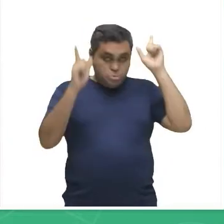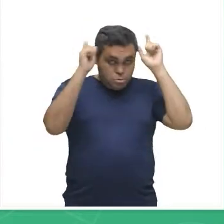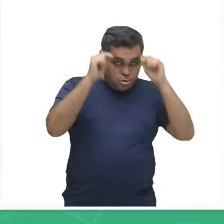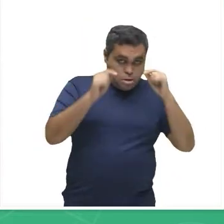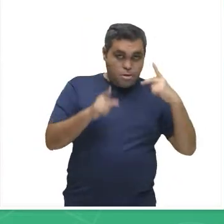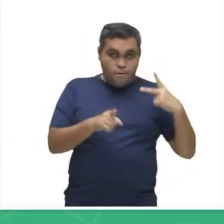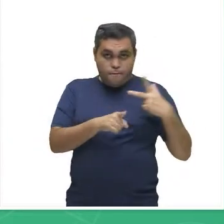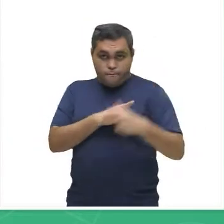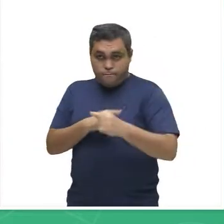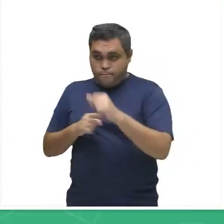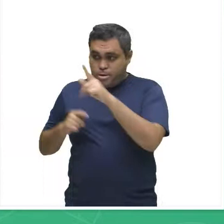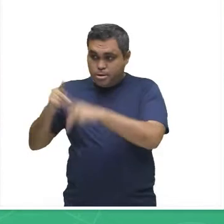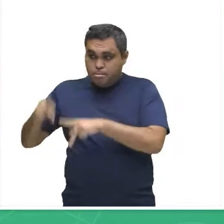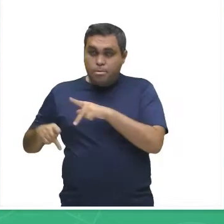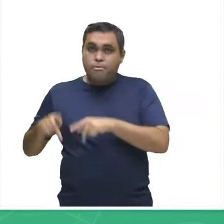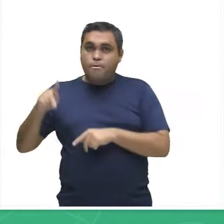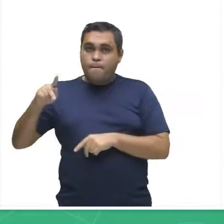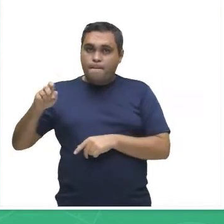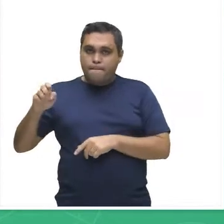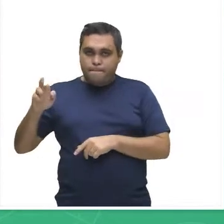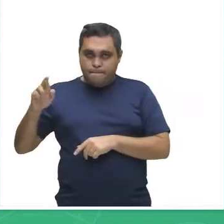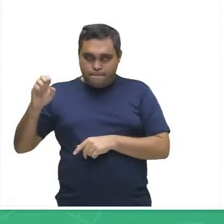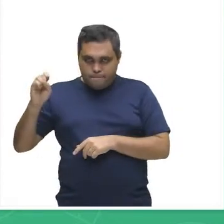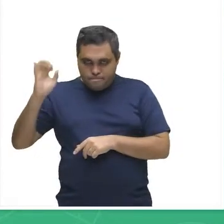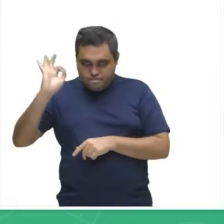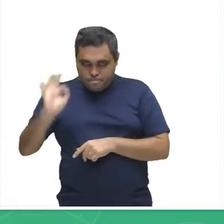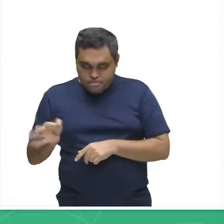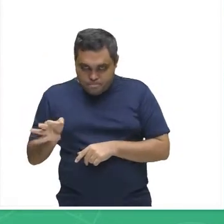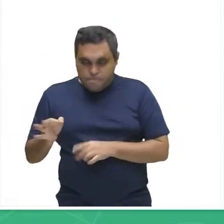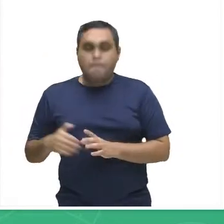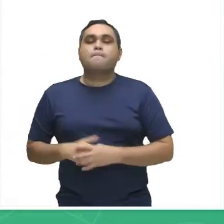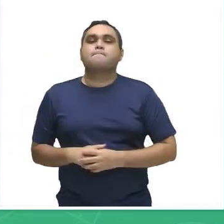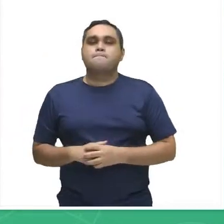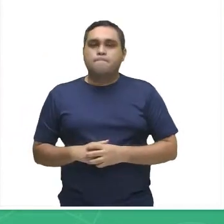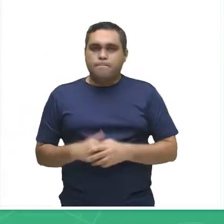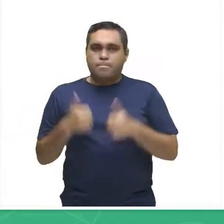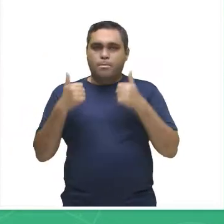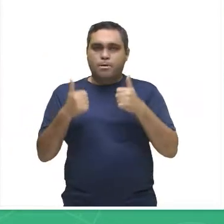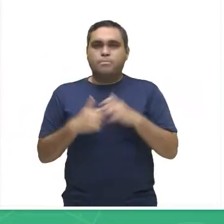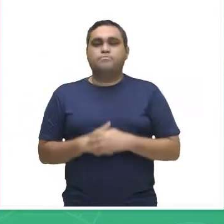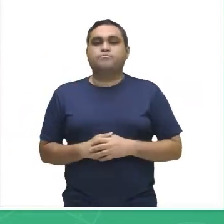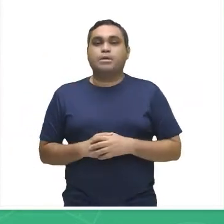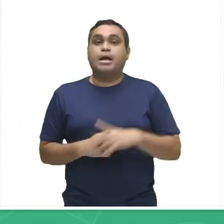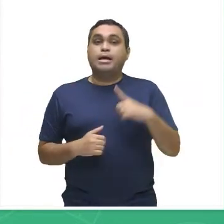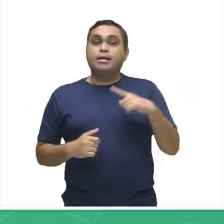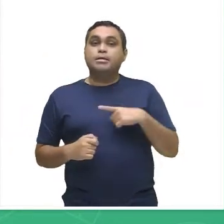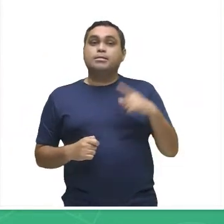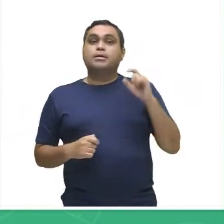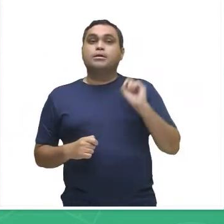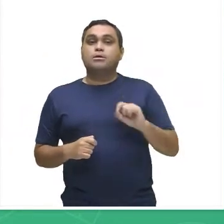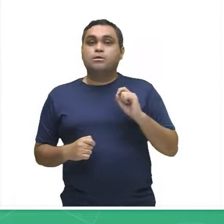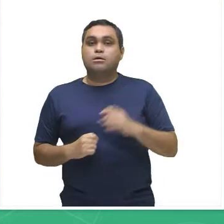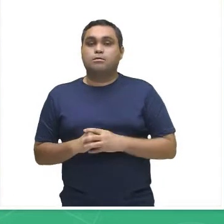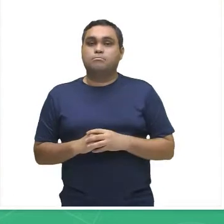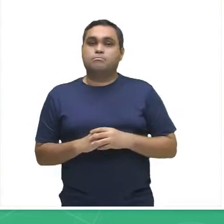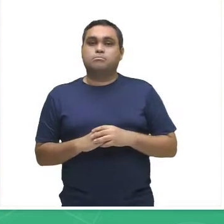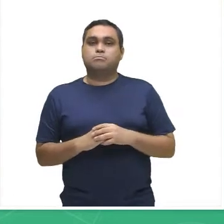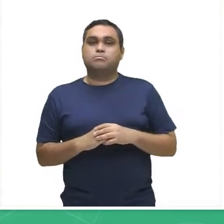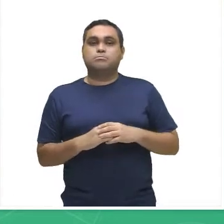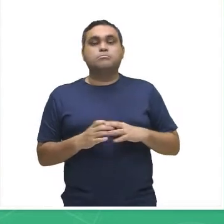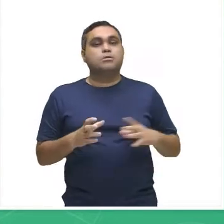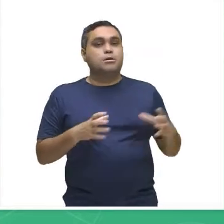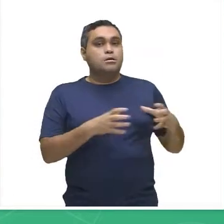os persas, certinho? E aí a gente tem a formação da Liga de Delos. A Liga